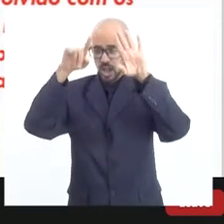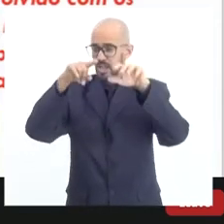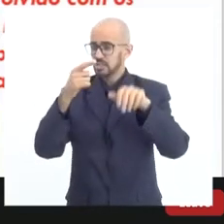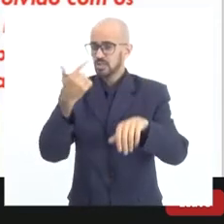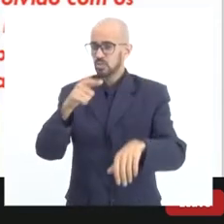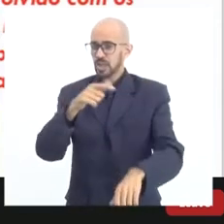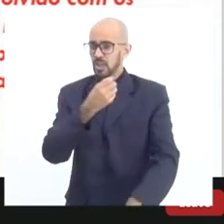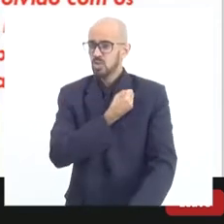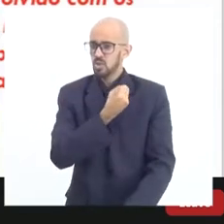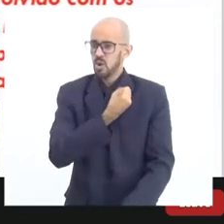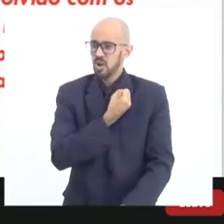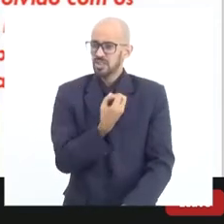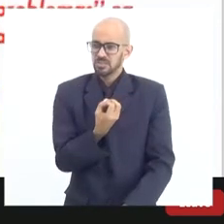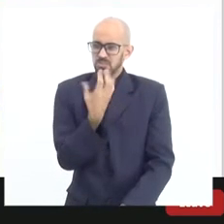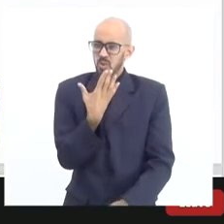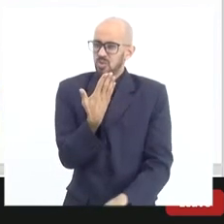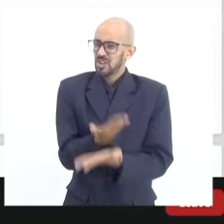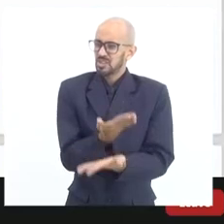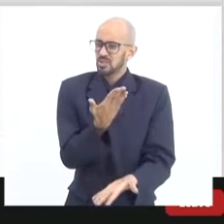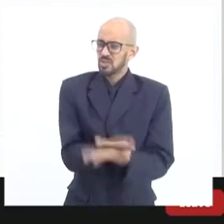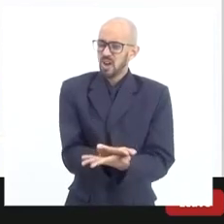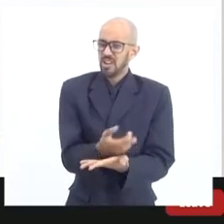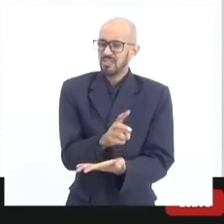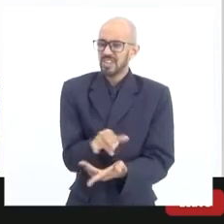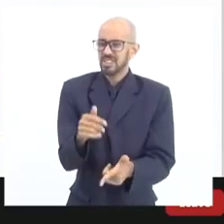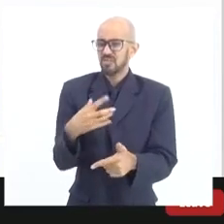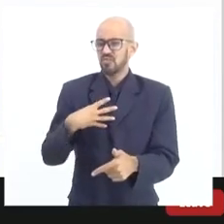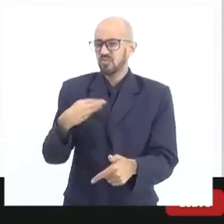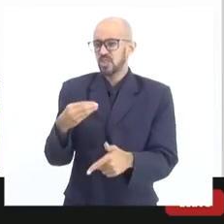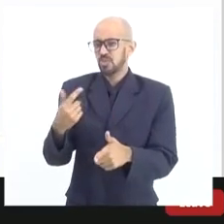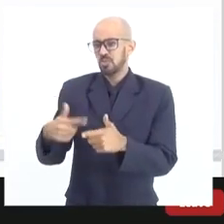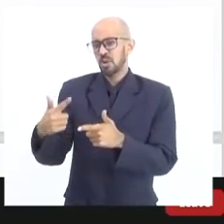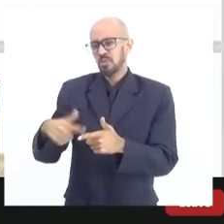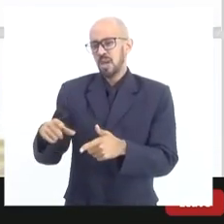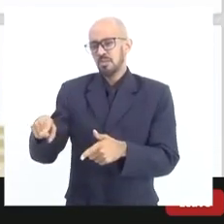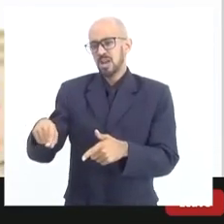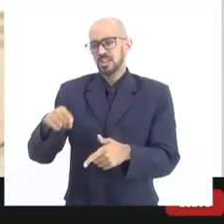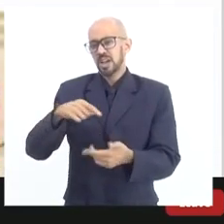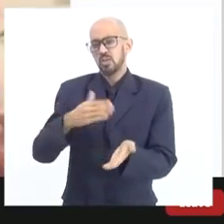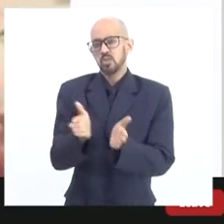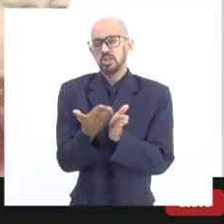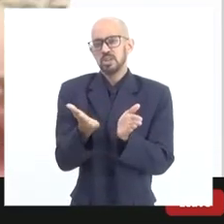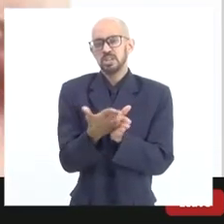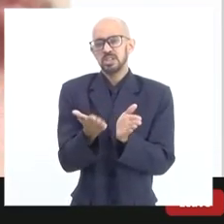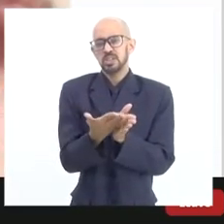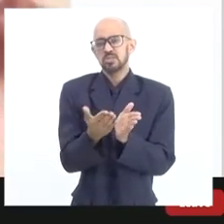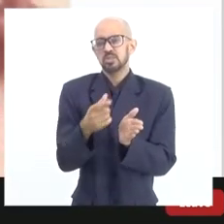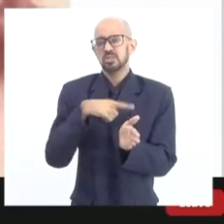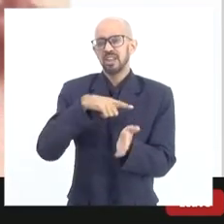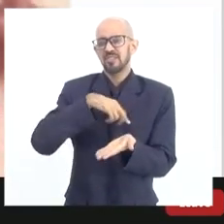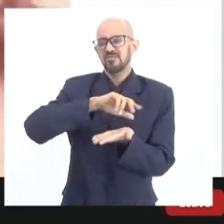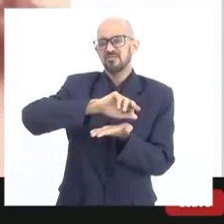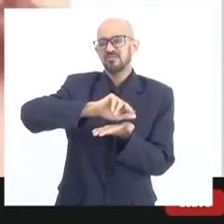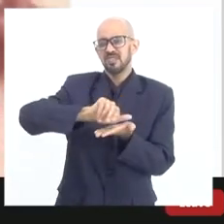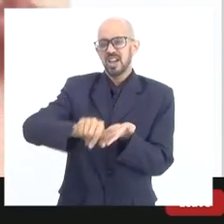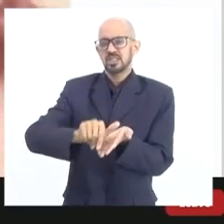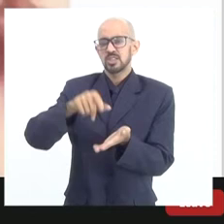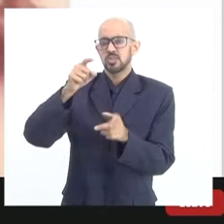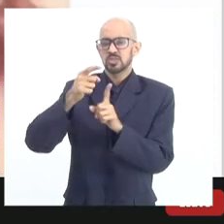serão filhos problemas na adolescência, né? O livro tem diversas edições, os